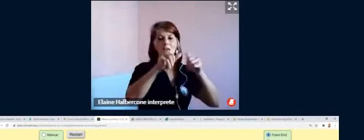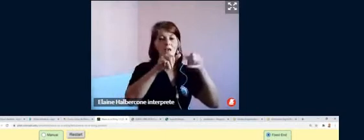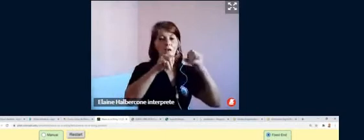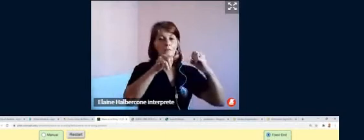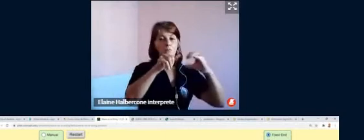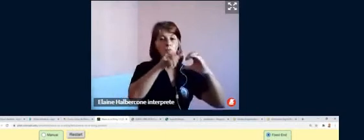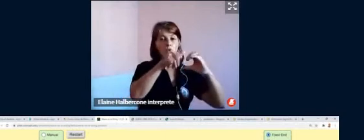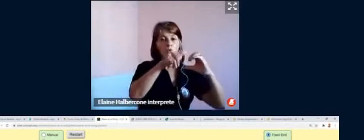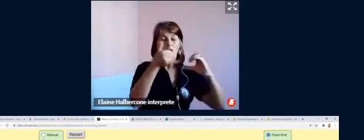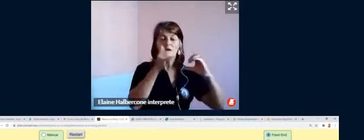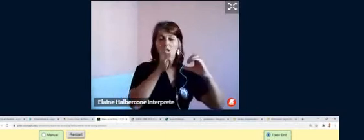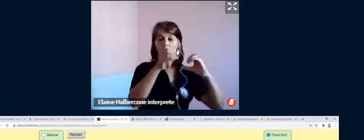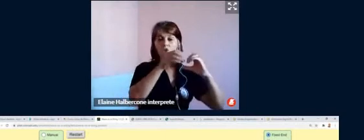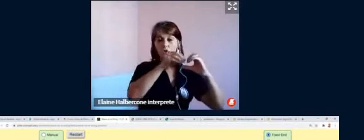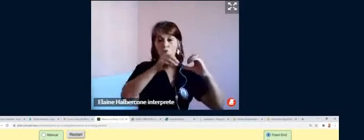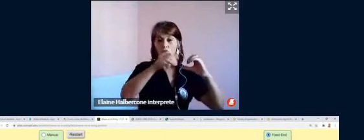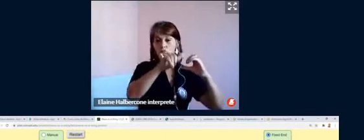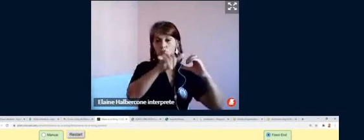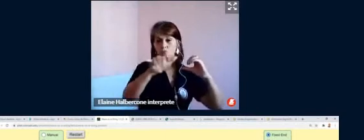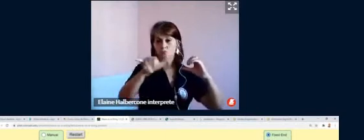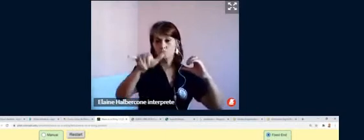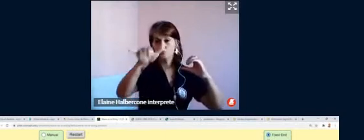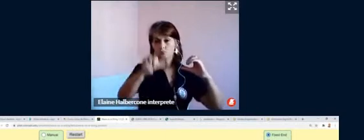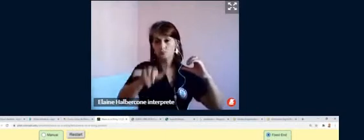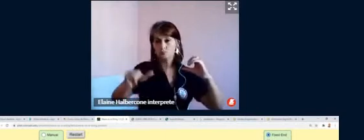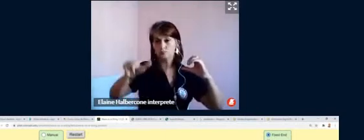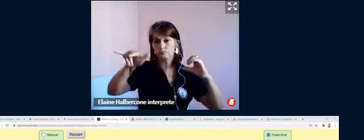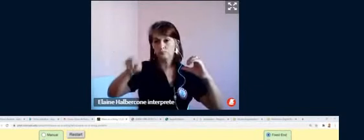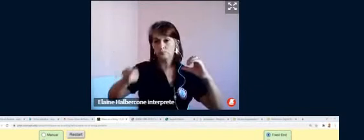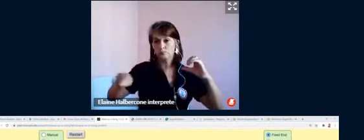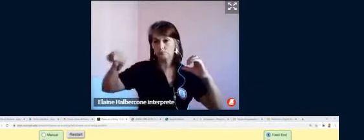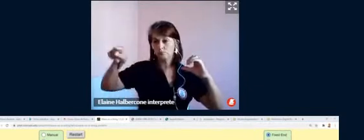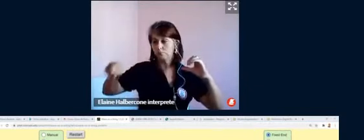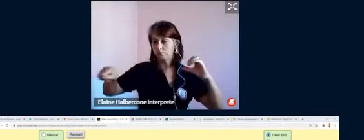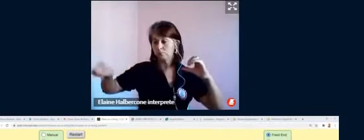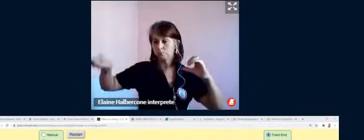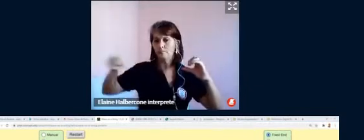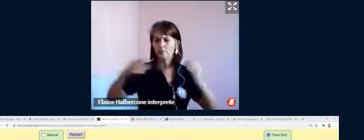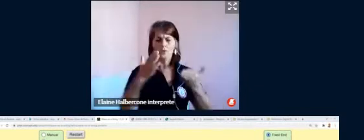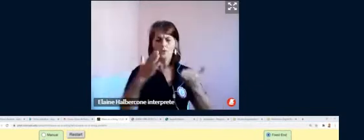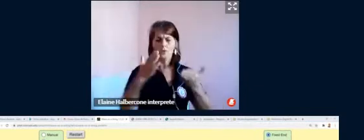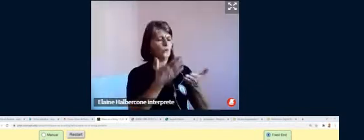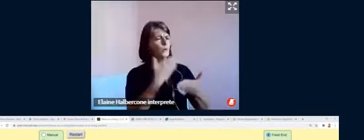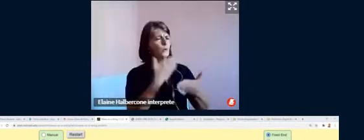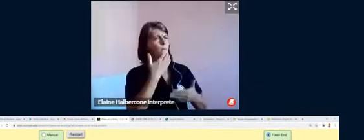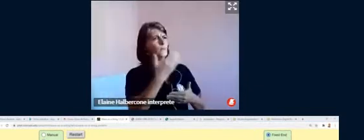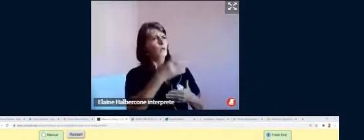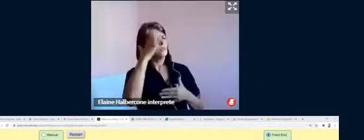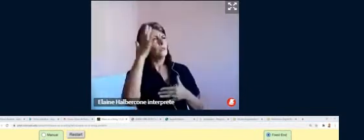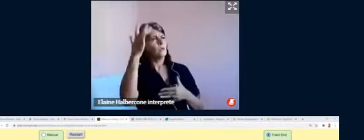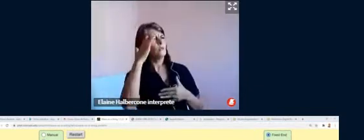sem necessariamente transportar matéria. Os livros pedem para você imaginar o que acontece quando